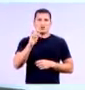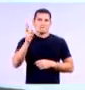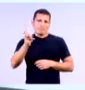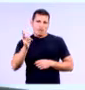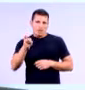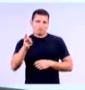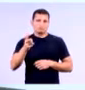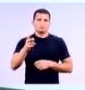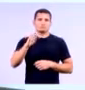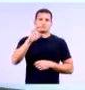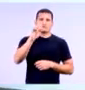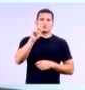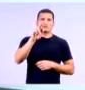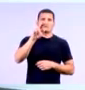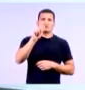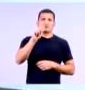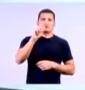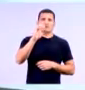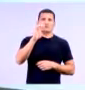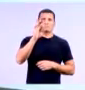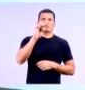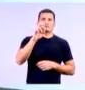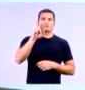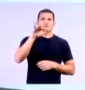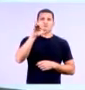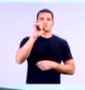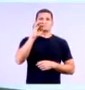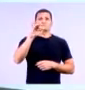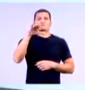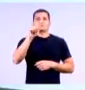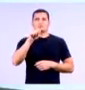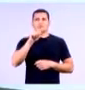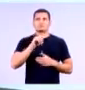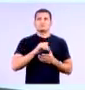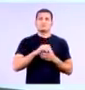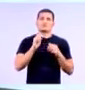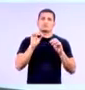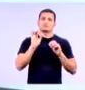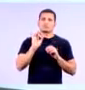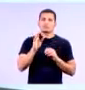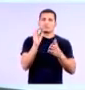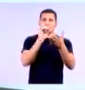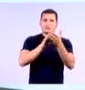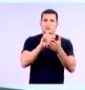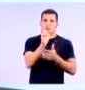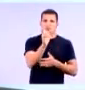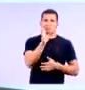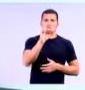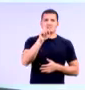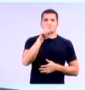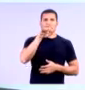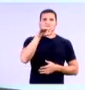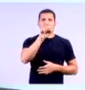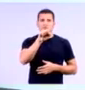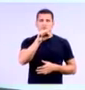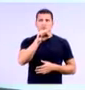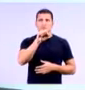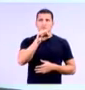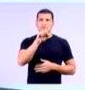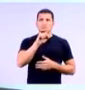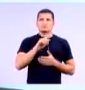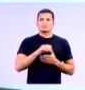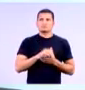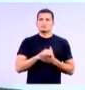que o atributo. No atributo você coloca um this na frente e você está explicitando, você está deixando claro